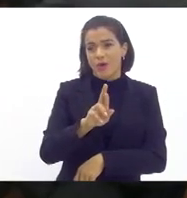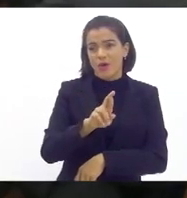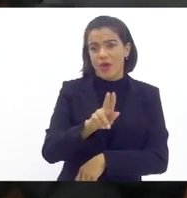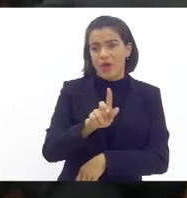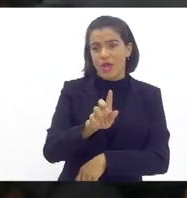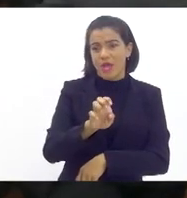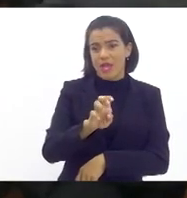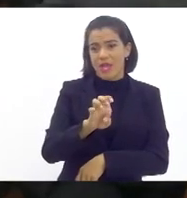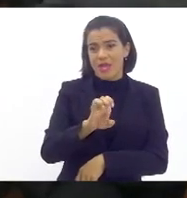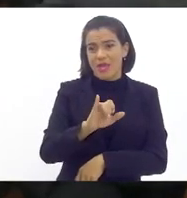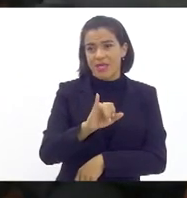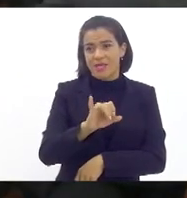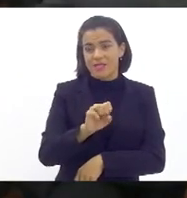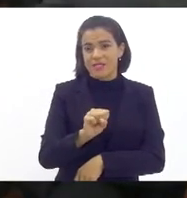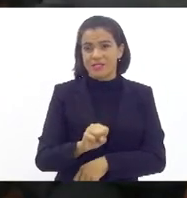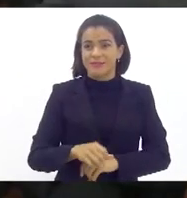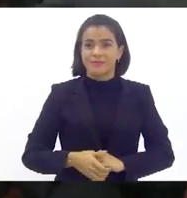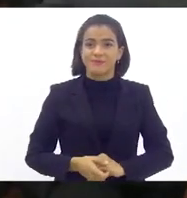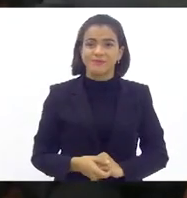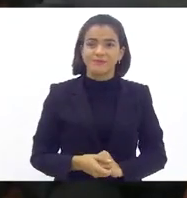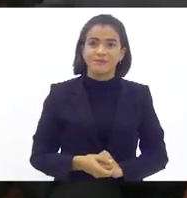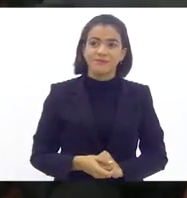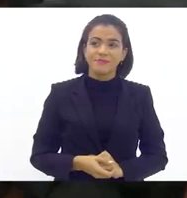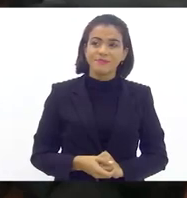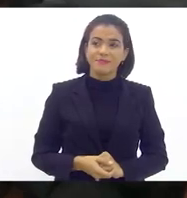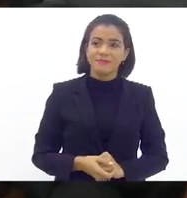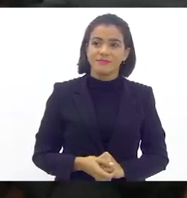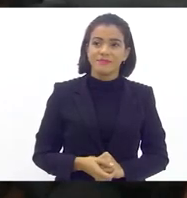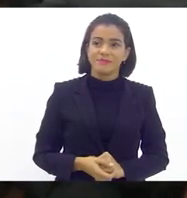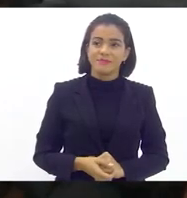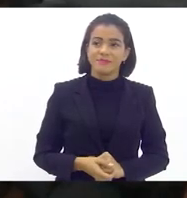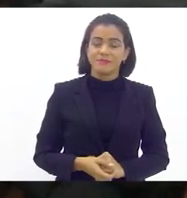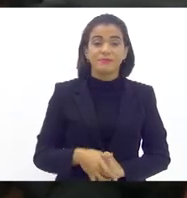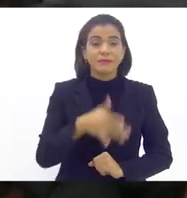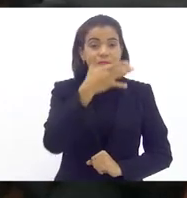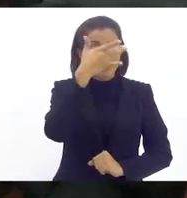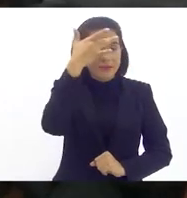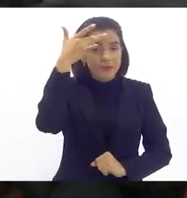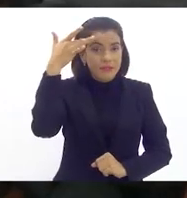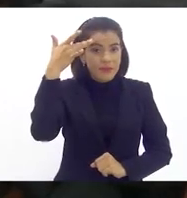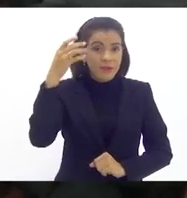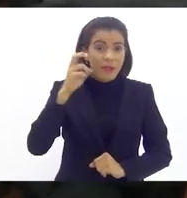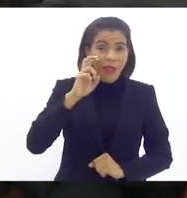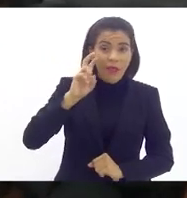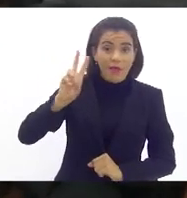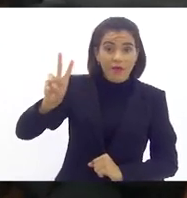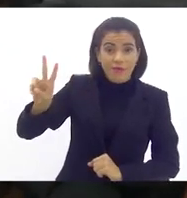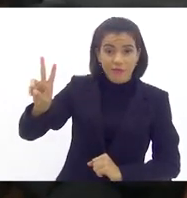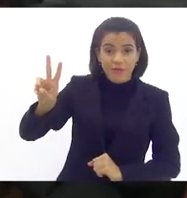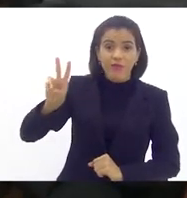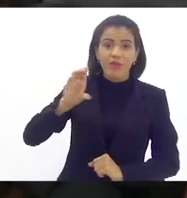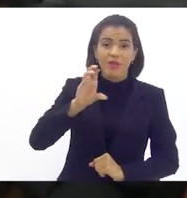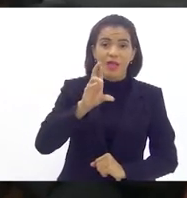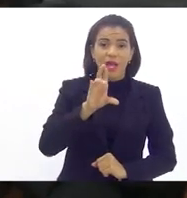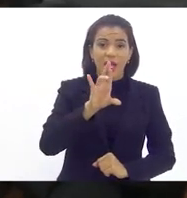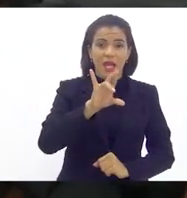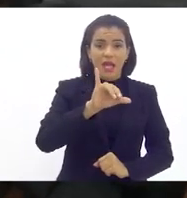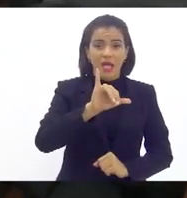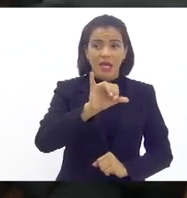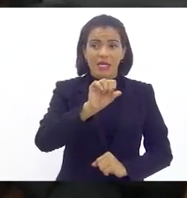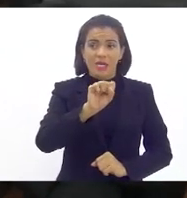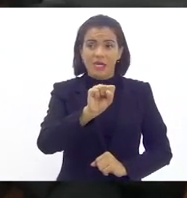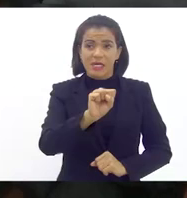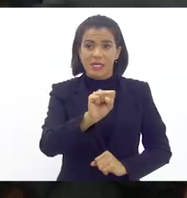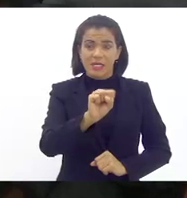está aí para dar certo. Pessoal, está vendo ali a Cris Oliveira, cadê